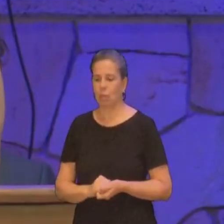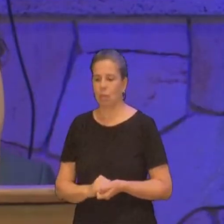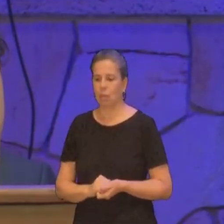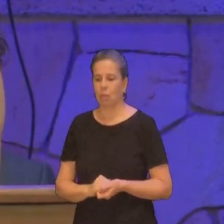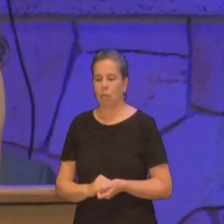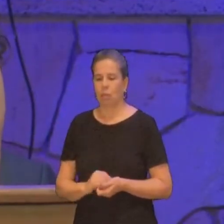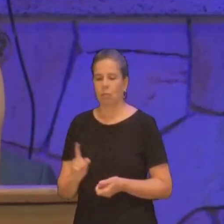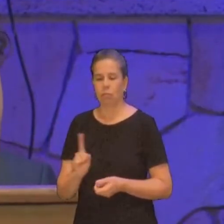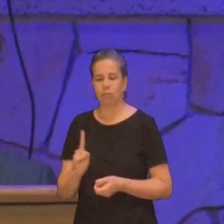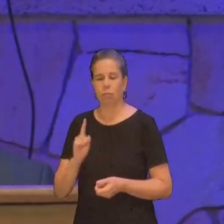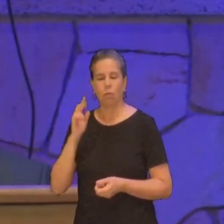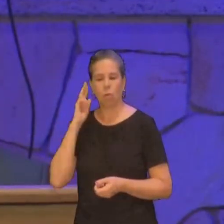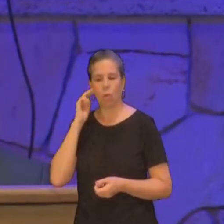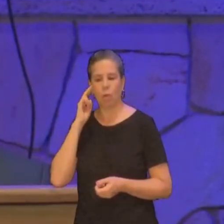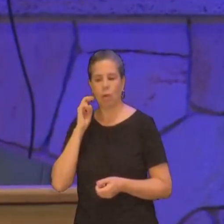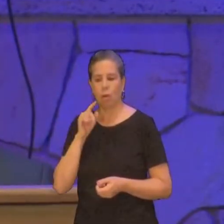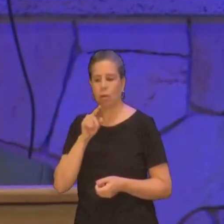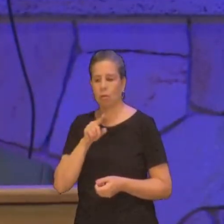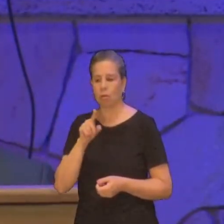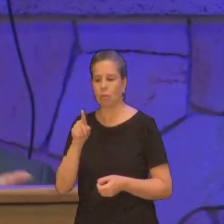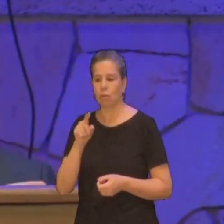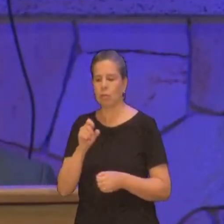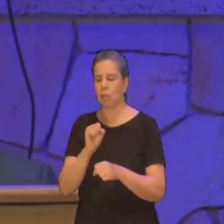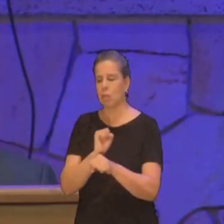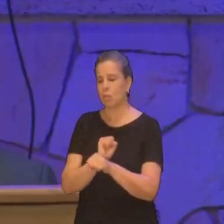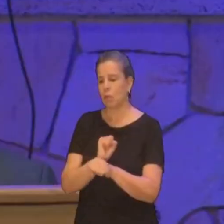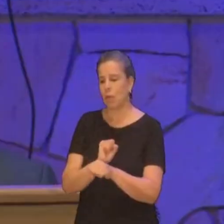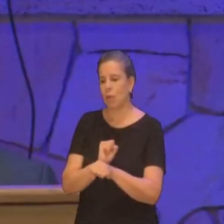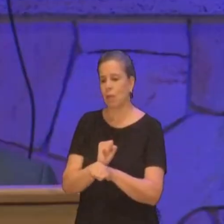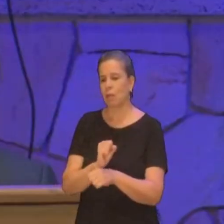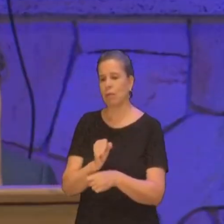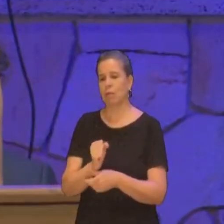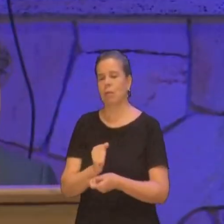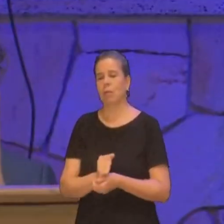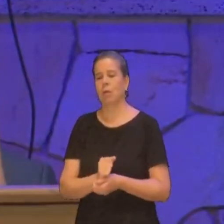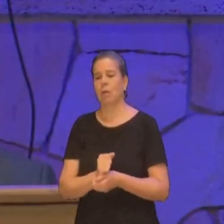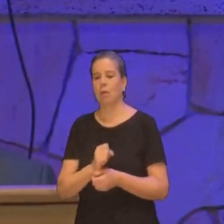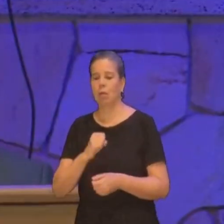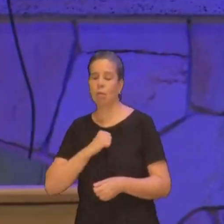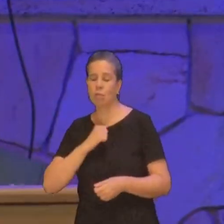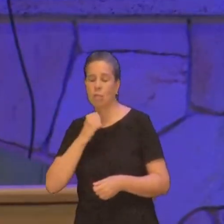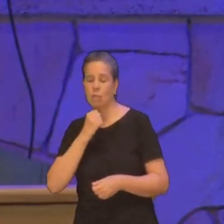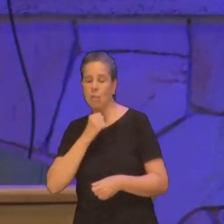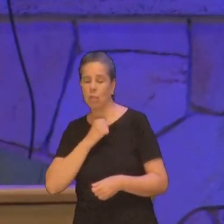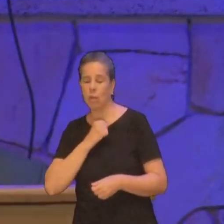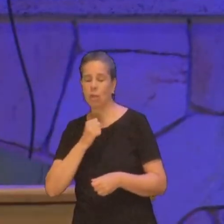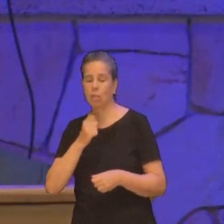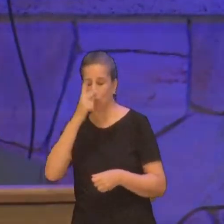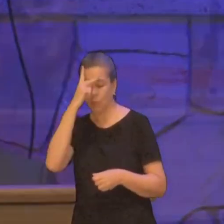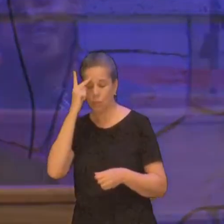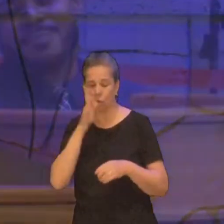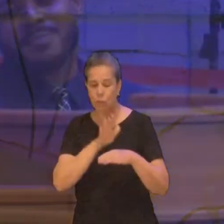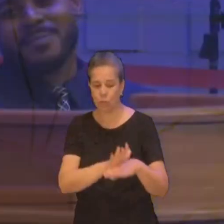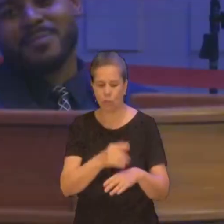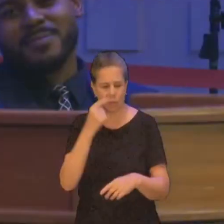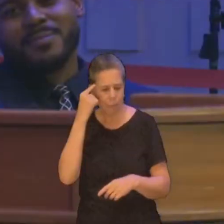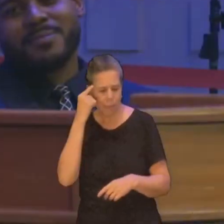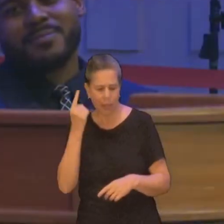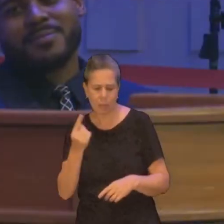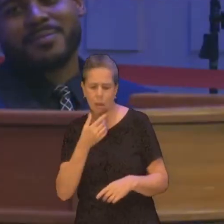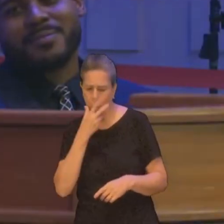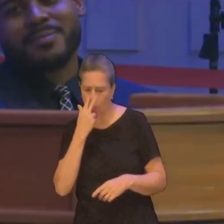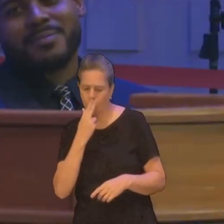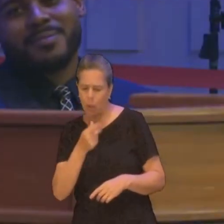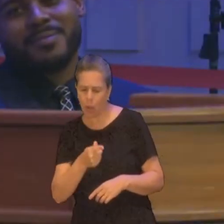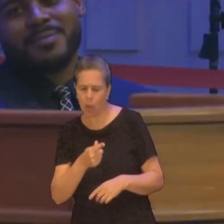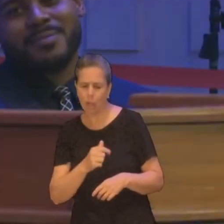normal. Você espera que o pastor, o sacerdote, vá ser a pessoa com que vai ajudar. Você acha que